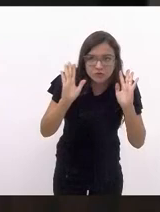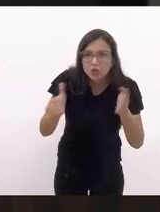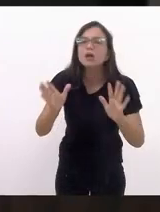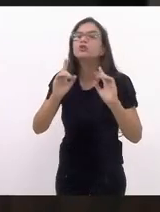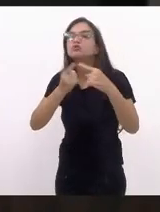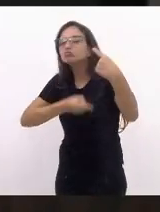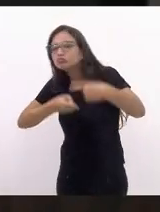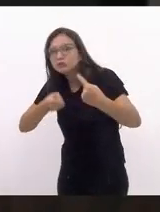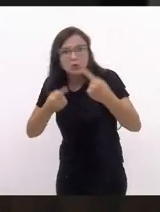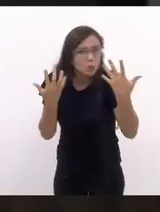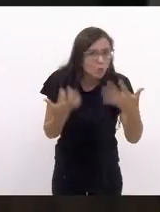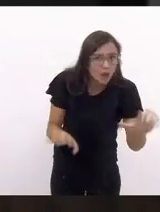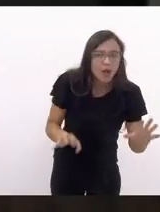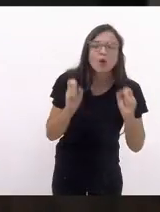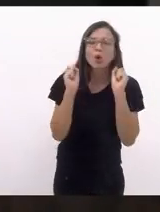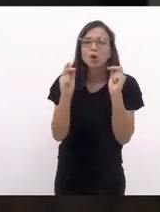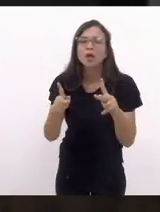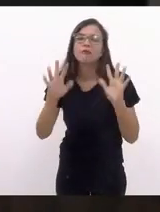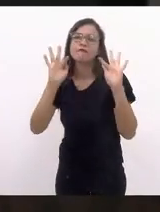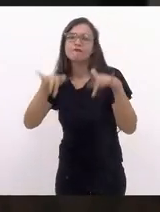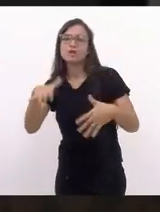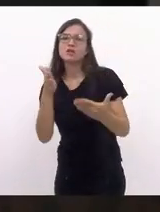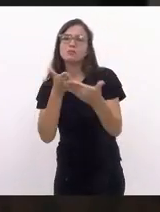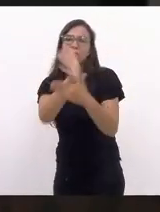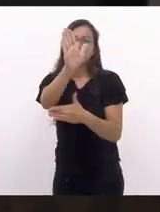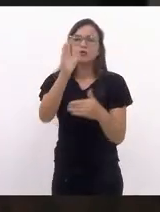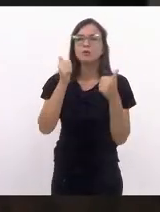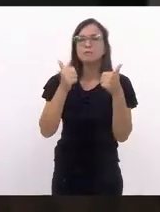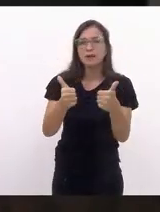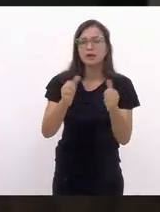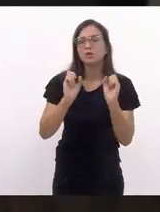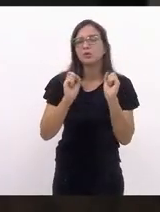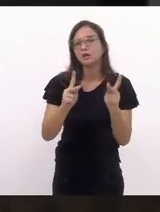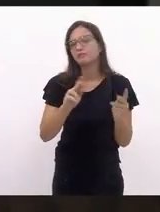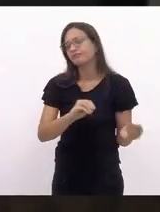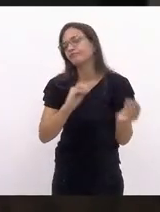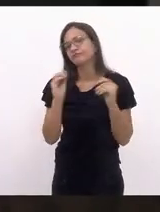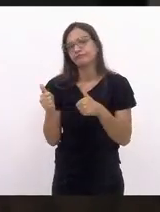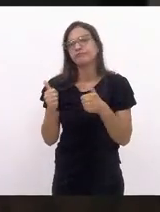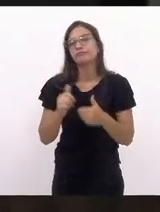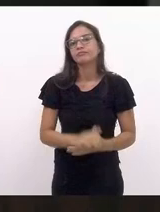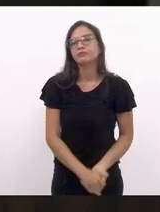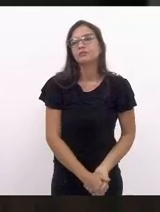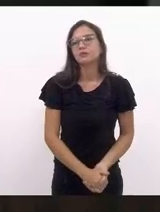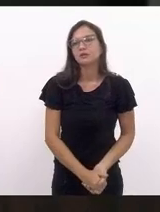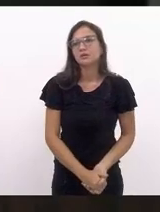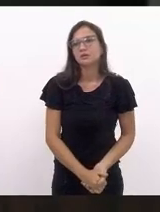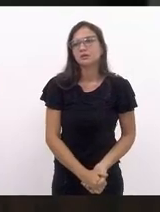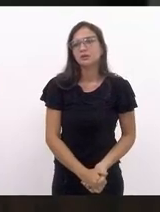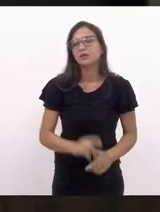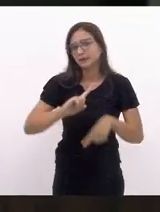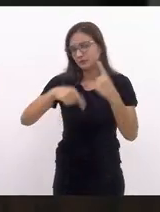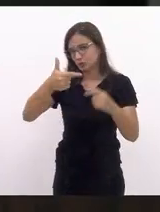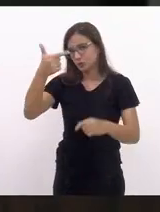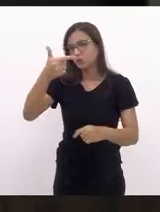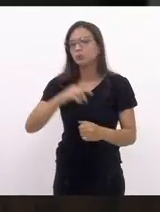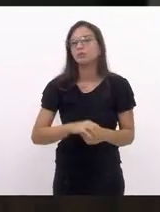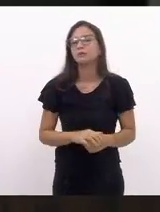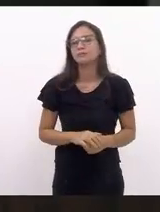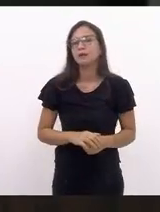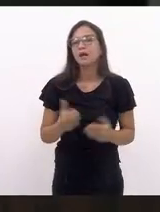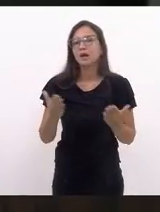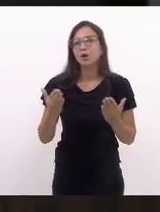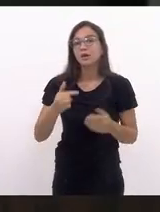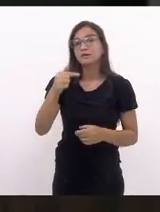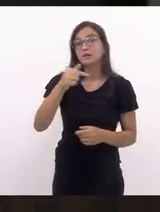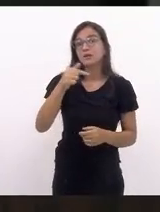hora que ele discutisse a discussão e votação seus que aprovam permaneçam Como estão aprovada em primeira retorne segundo nada mais a tratar na 7ª sessão gelada